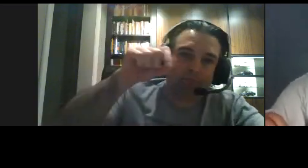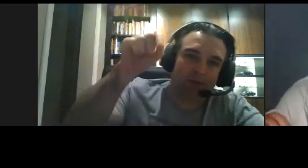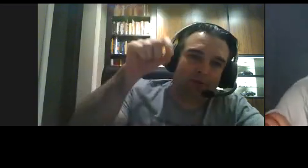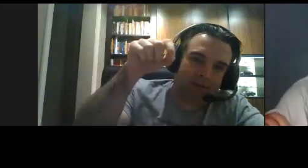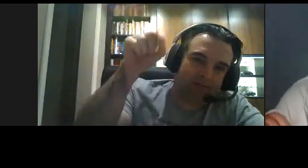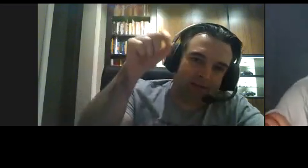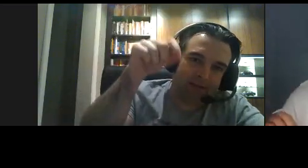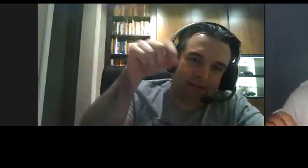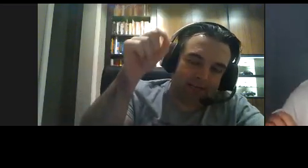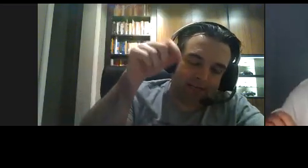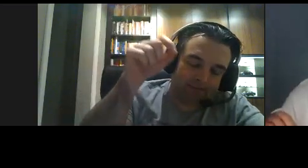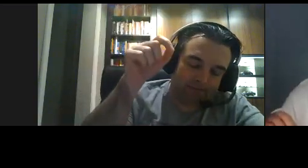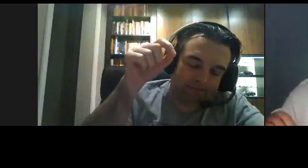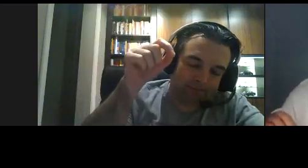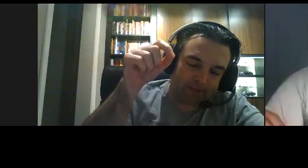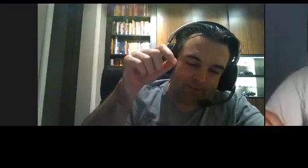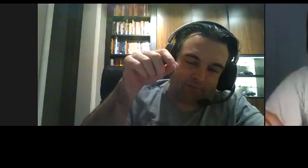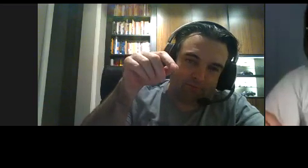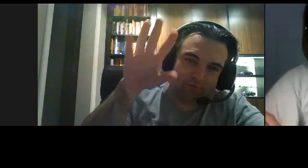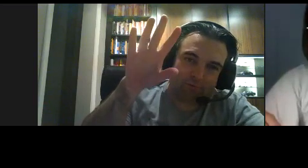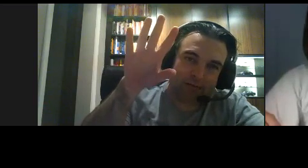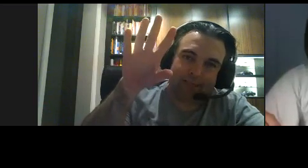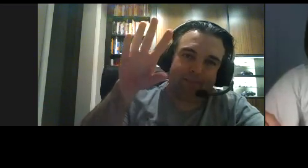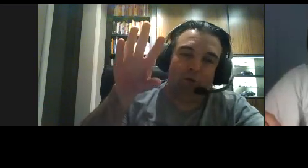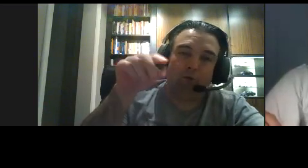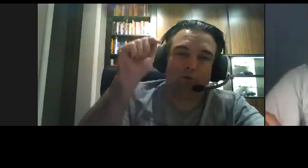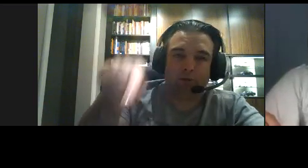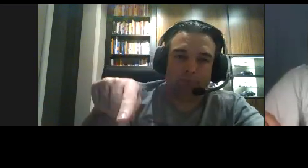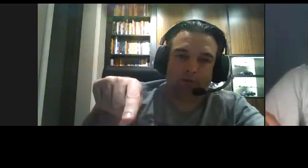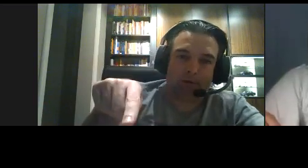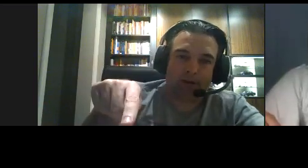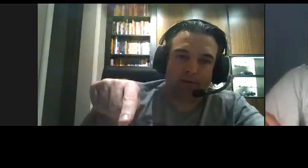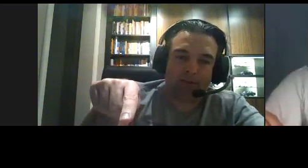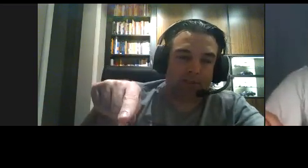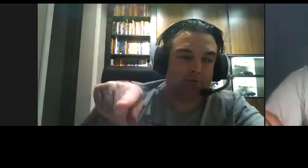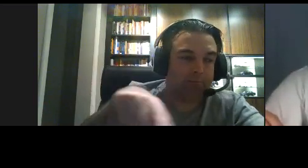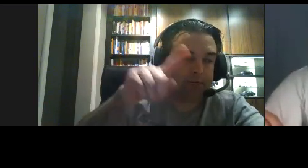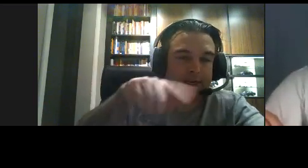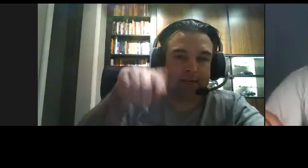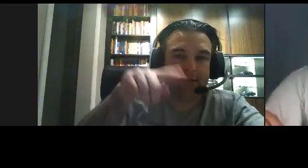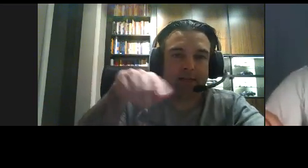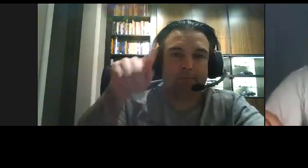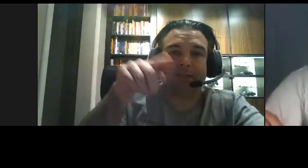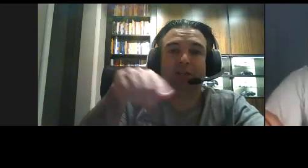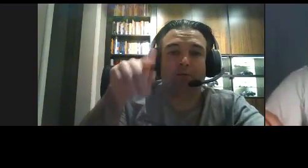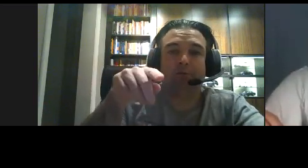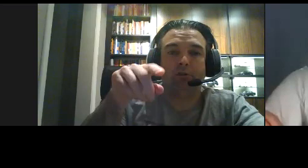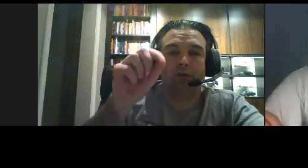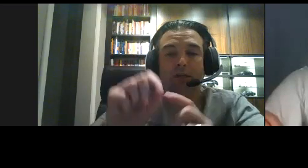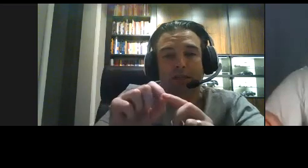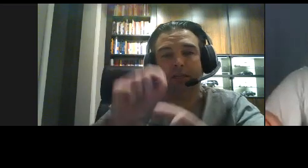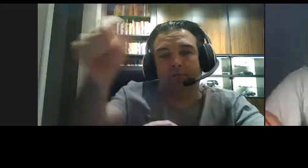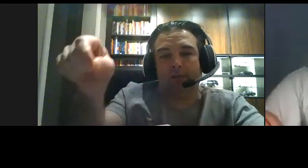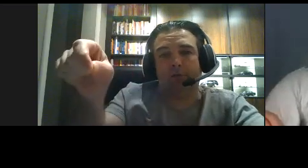demorar um tempinho que ele fica... Leva uns 40 minutos depois que eu paro a gravação para gerar o